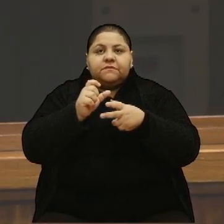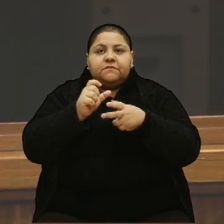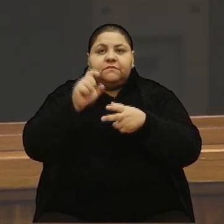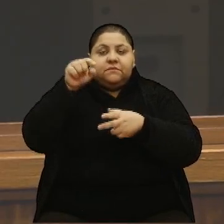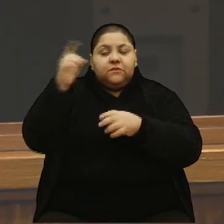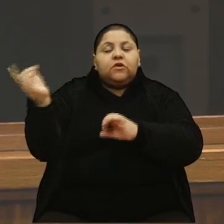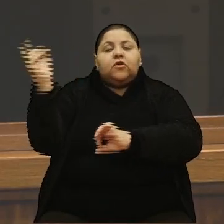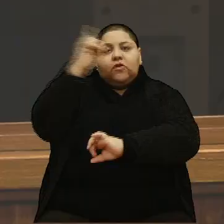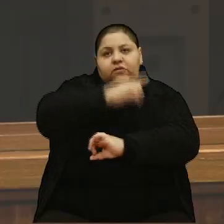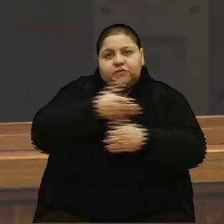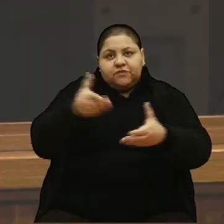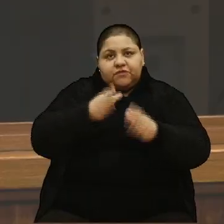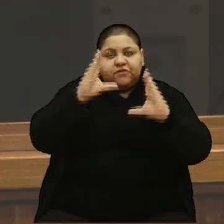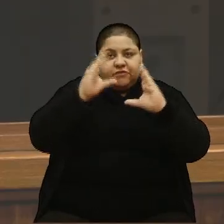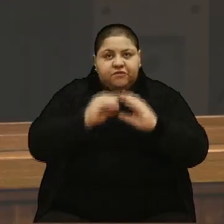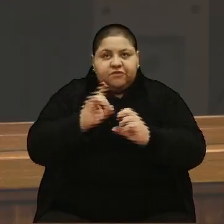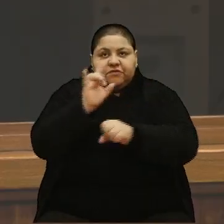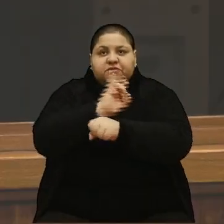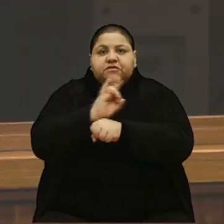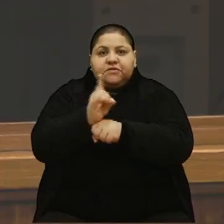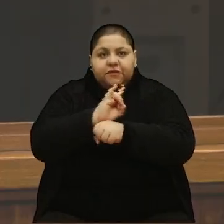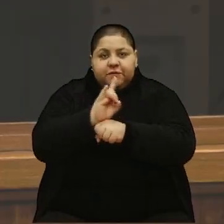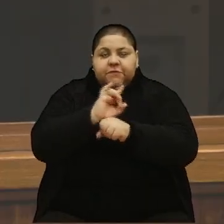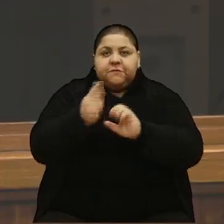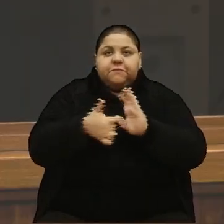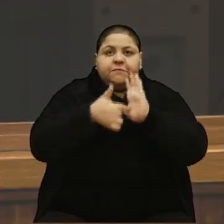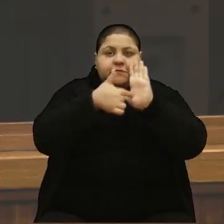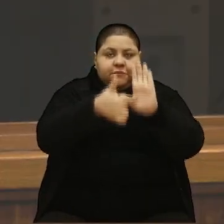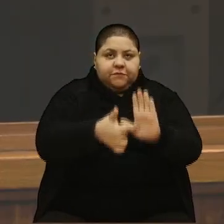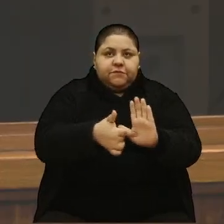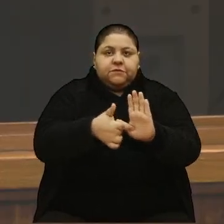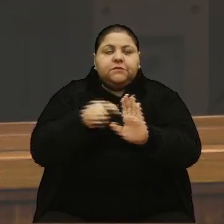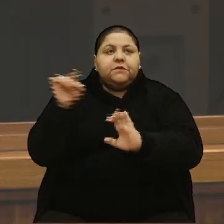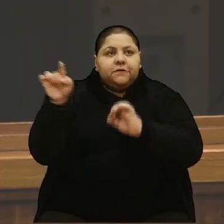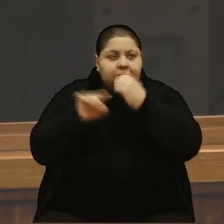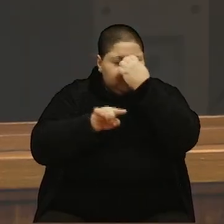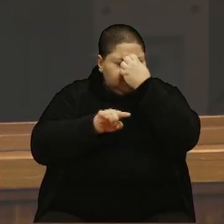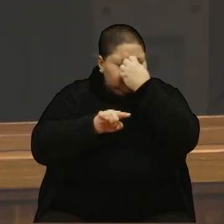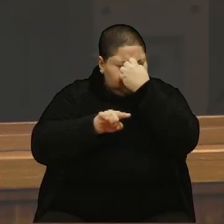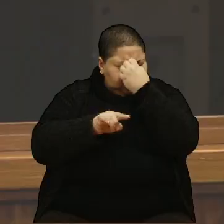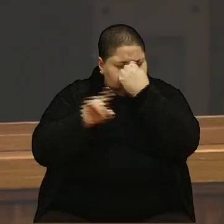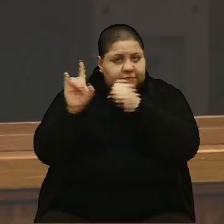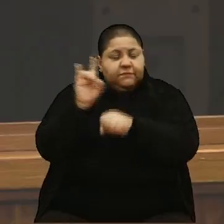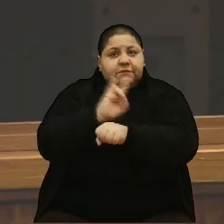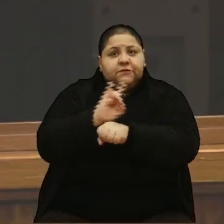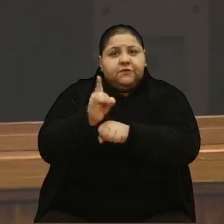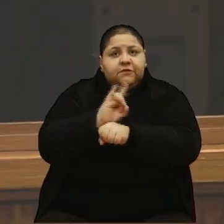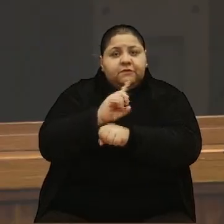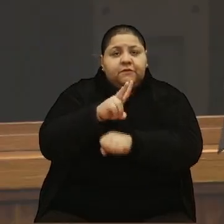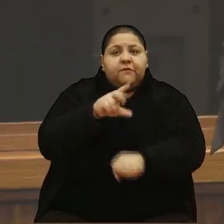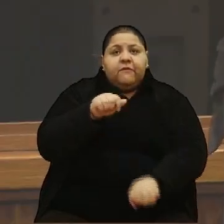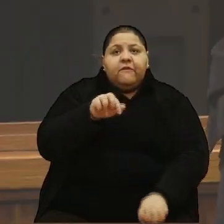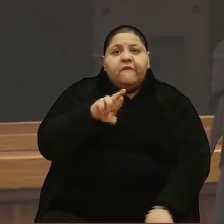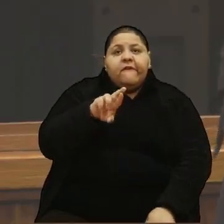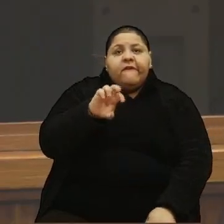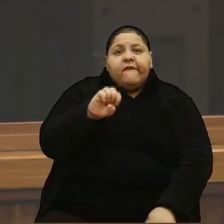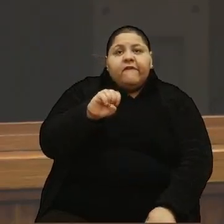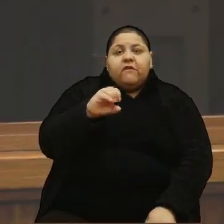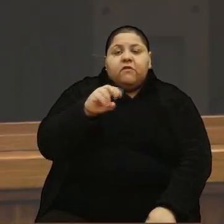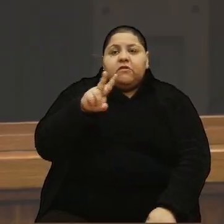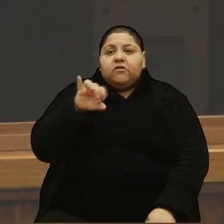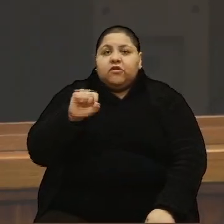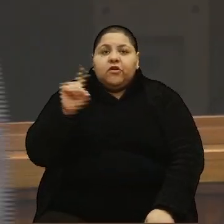Nesse dia, o documentário que será apresentado é o documentário da Varsóvia, É